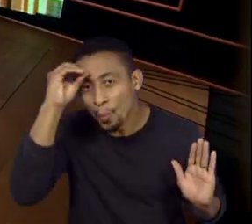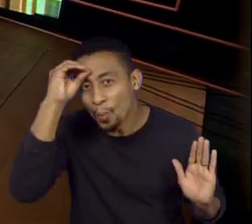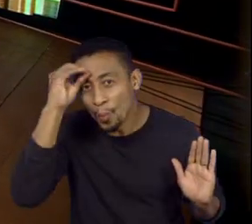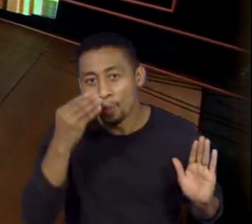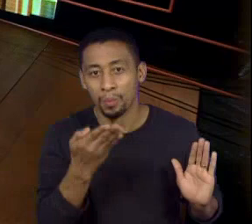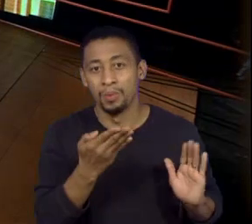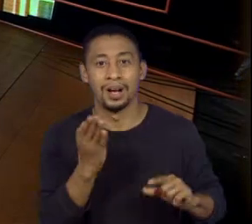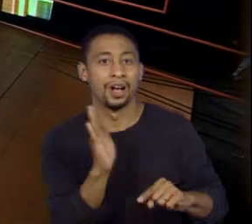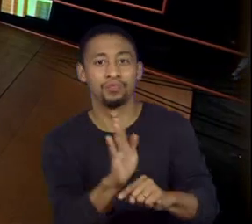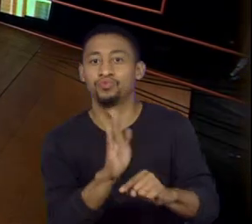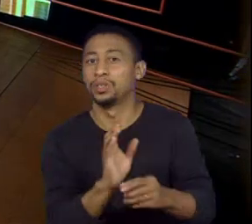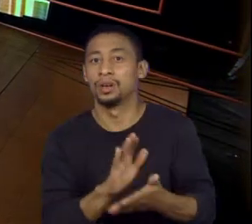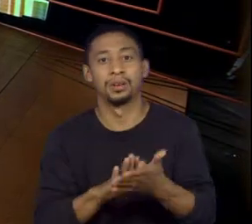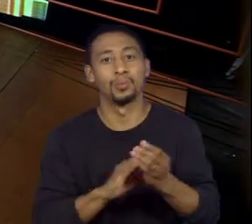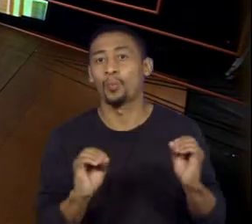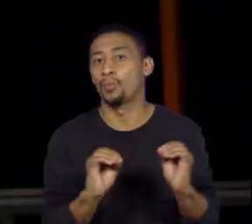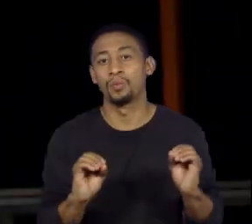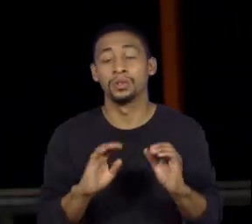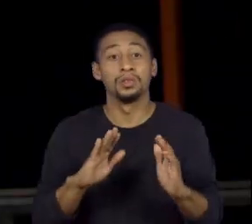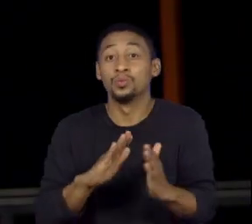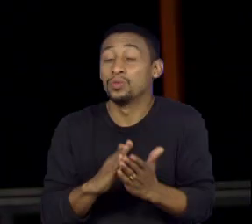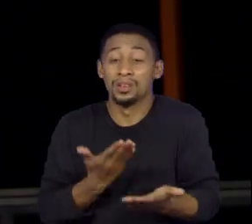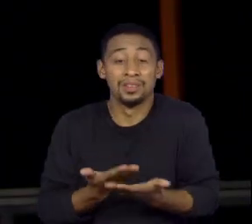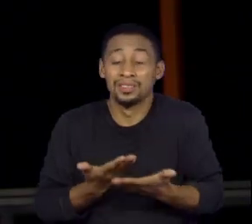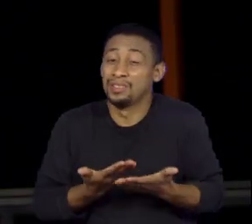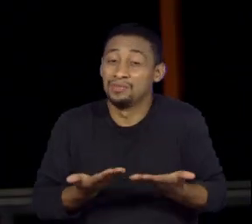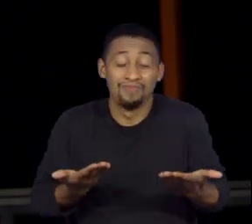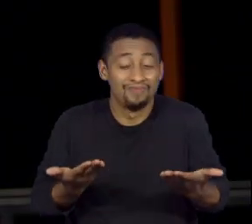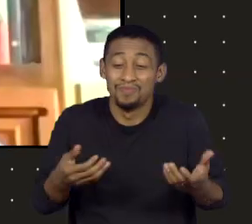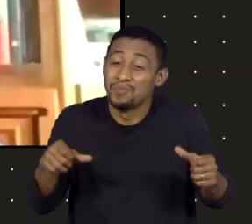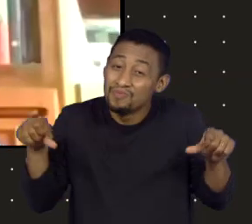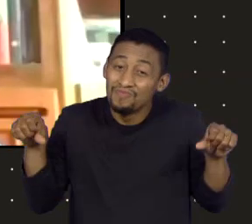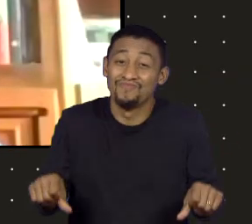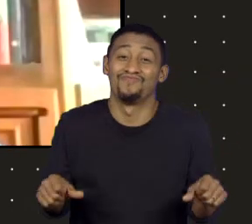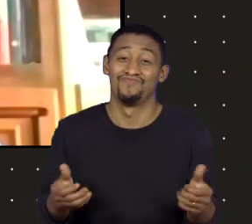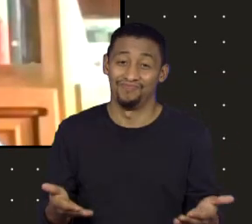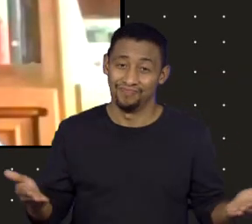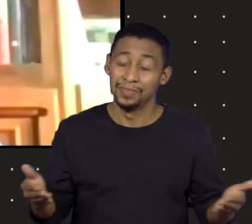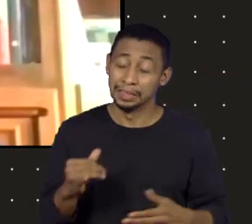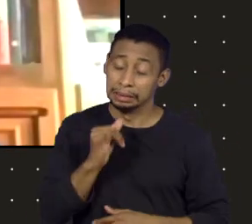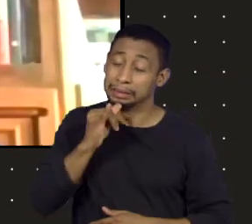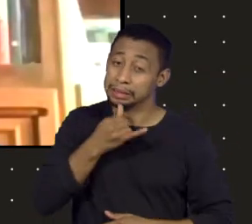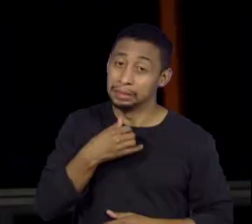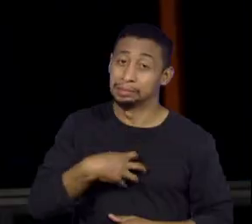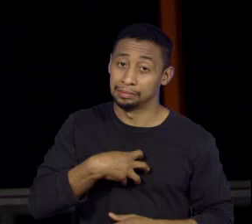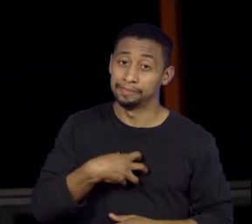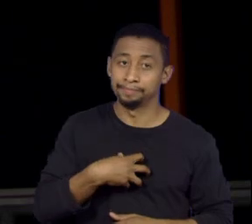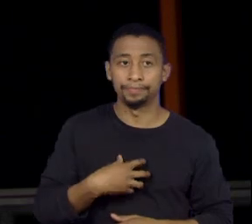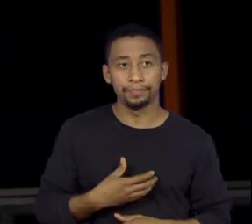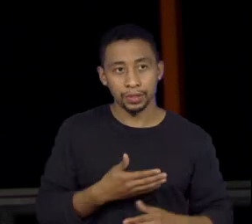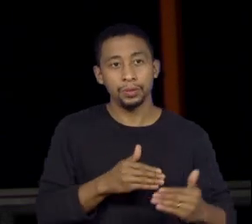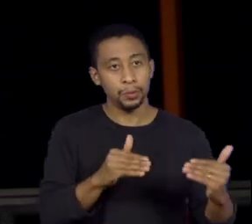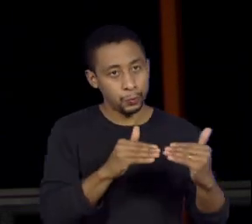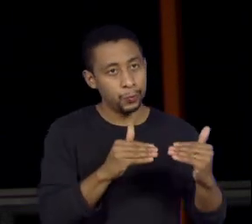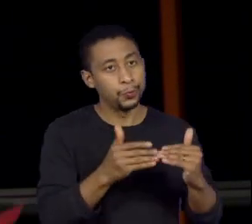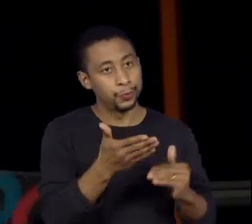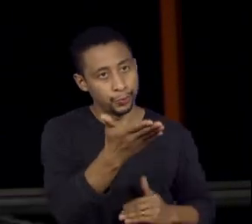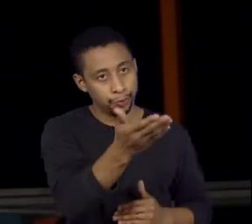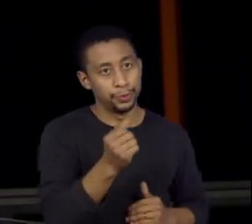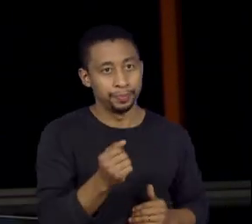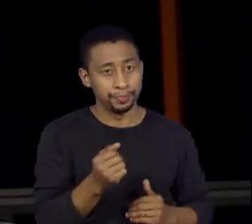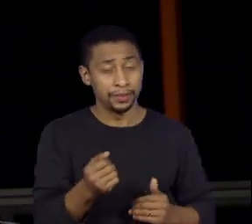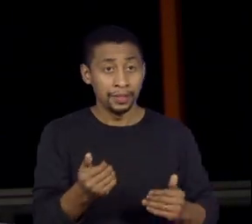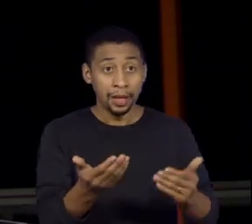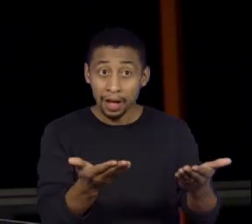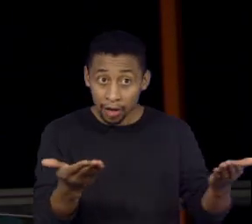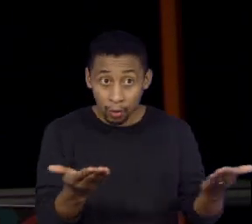desassistidas, né? Sem educação adequada. Enfim, isso me entristece muito. Com certeza, né?